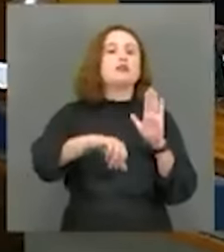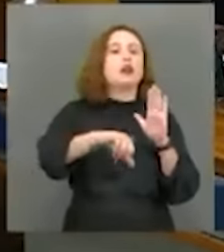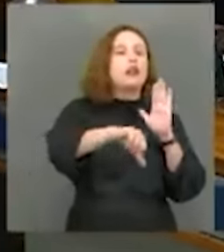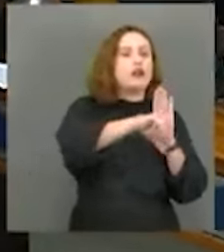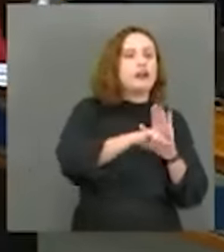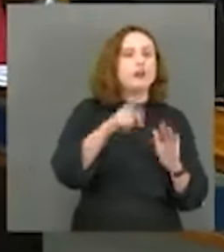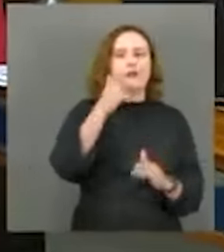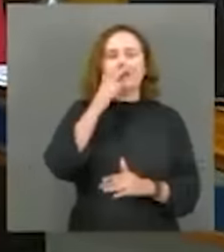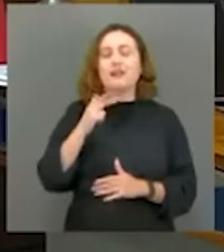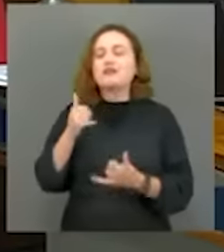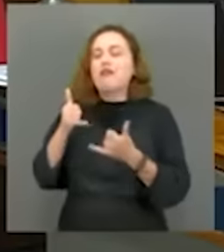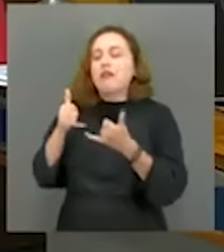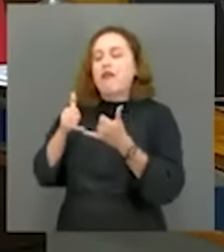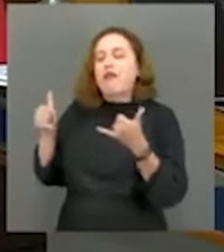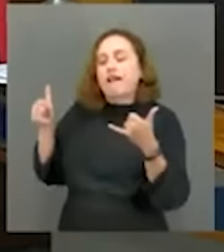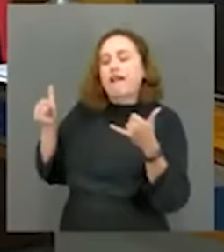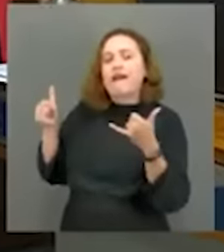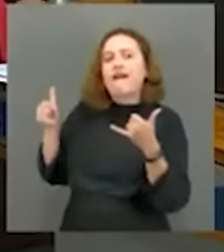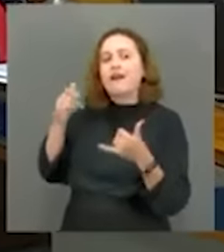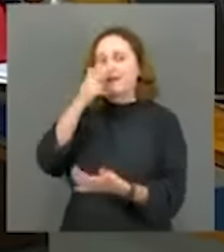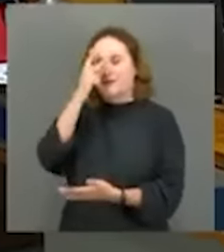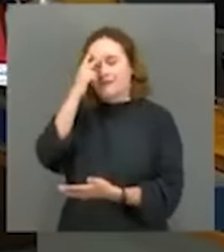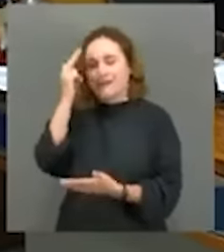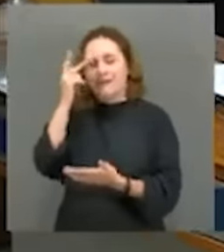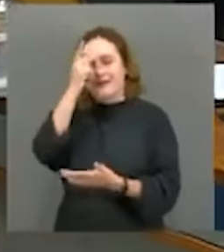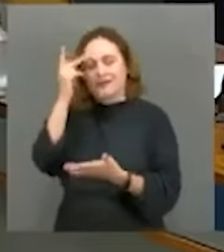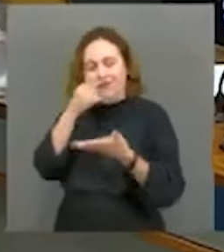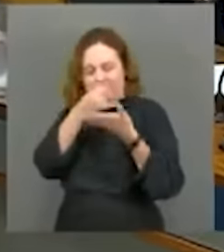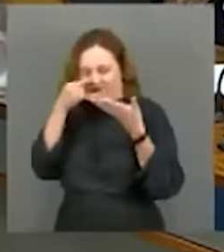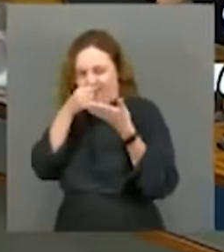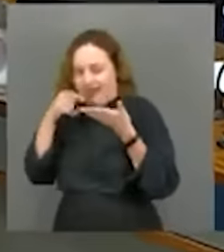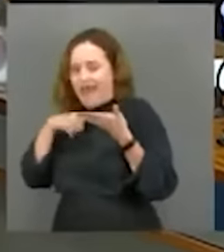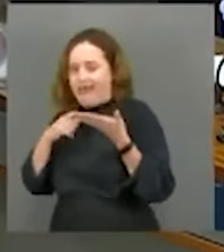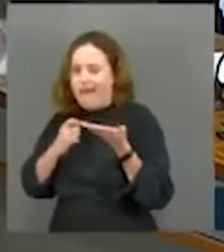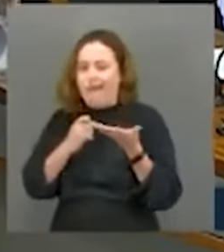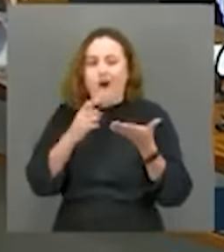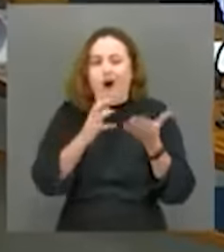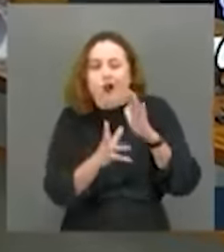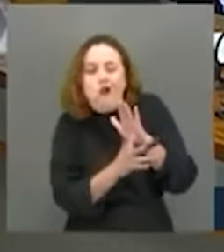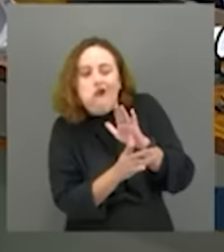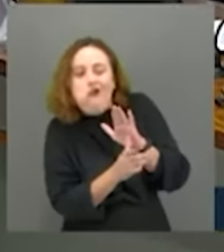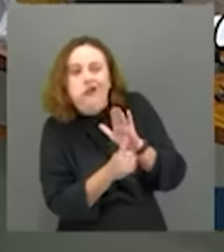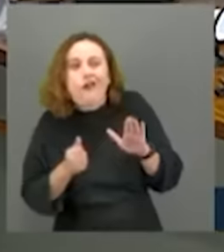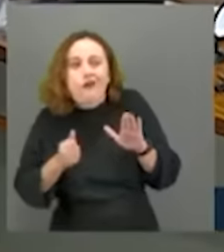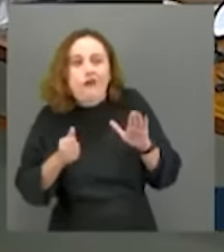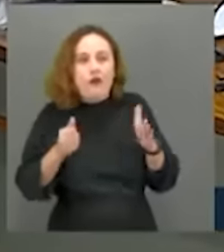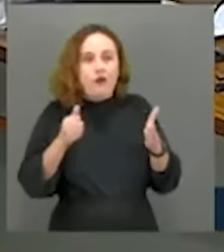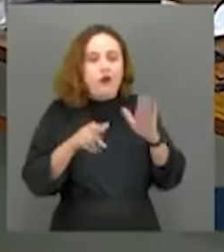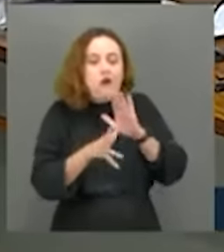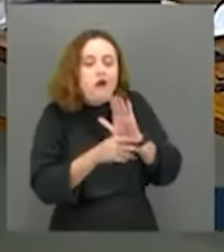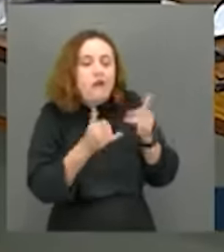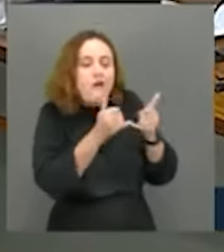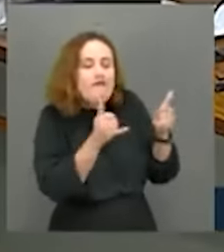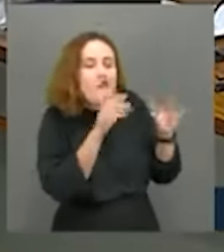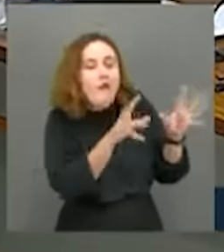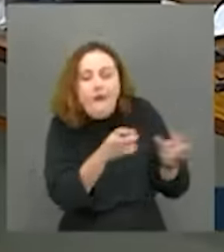noia comprar uma pedra ali pegou um fiozinho e tal e que representa um risco enorme ao ser subtraído porque precisa